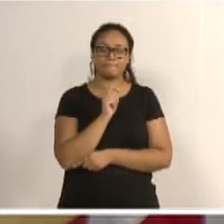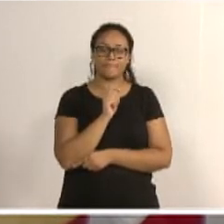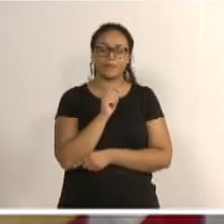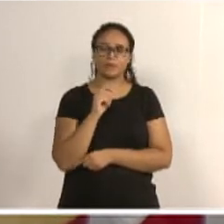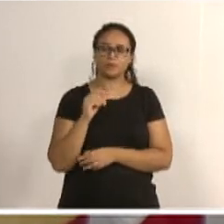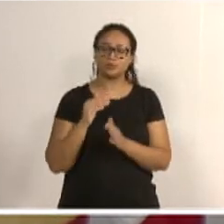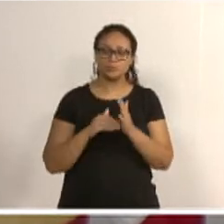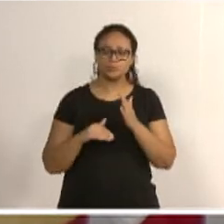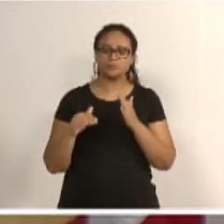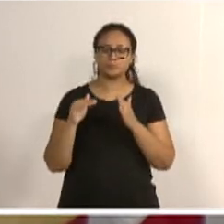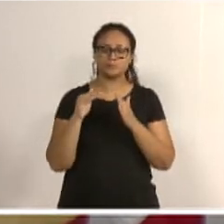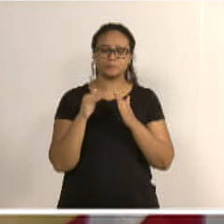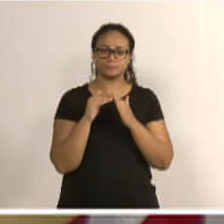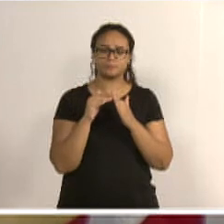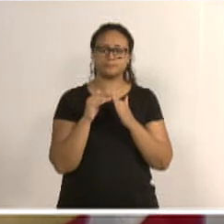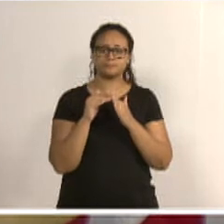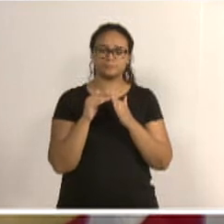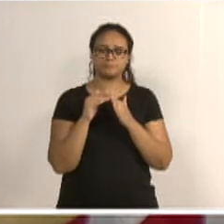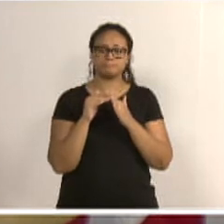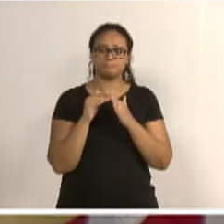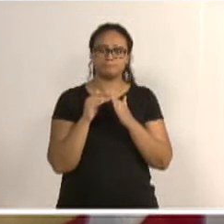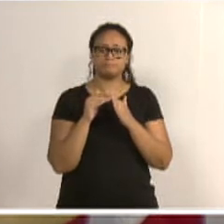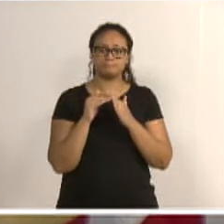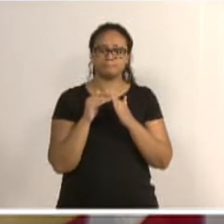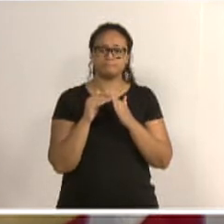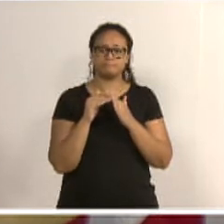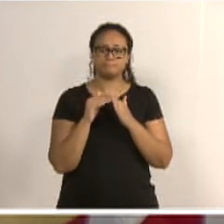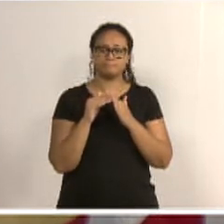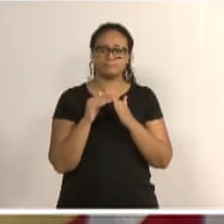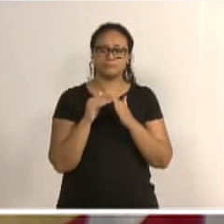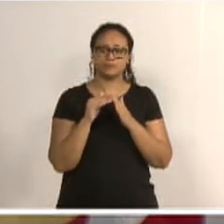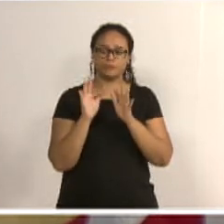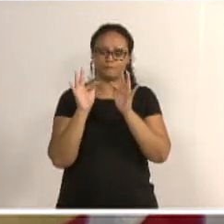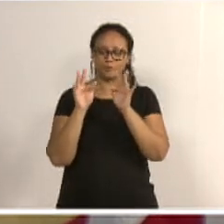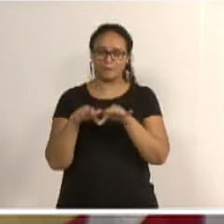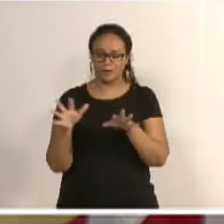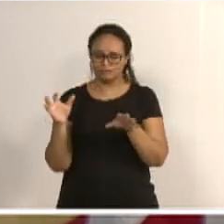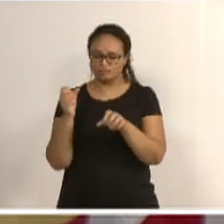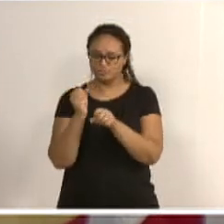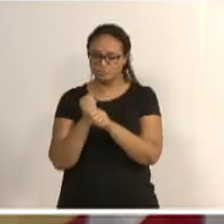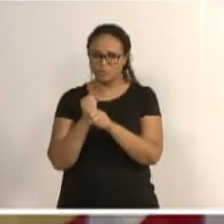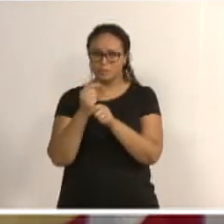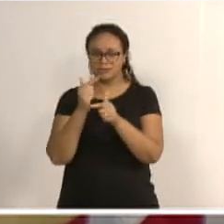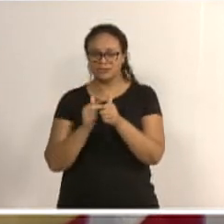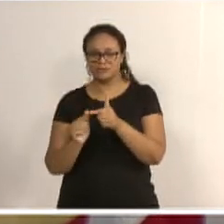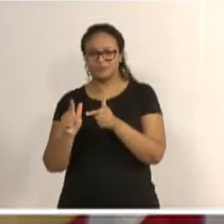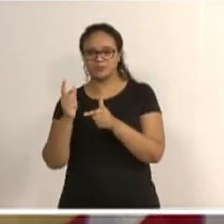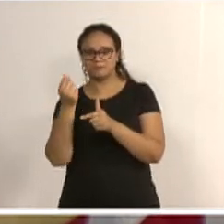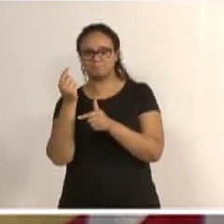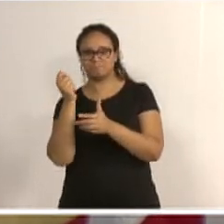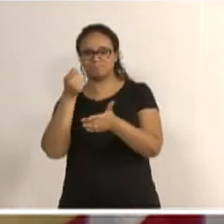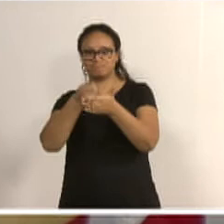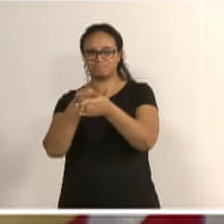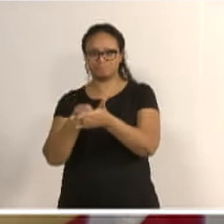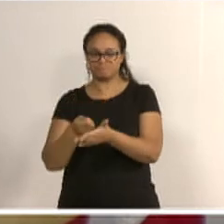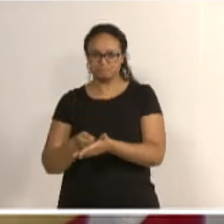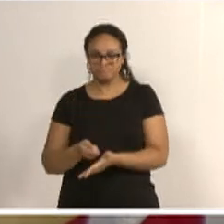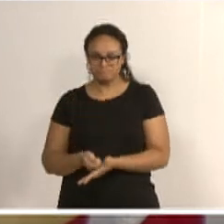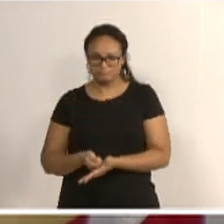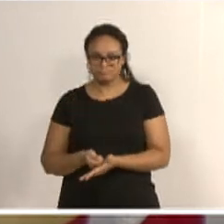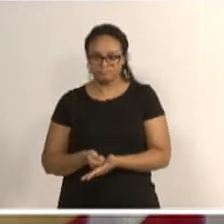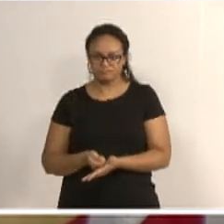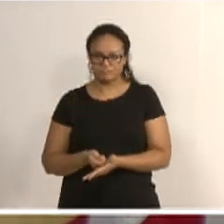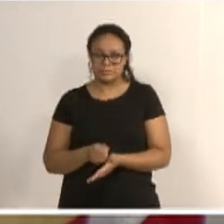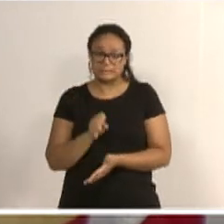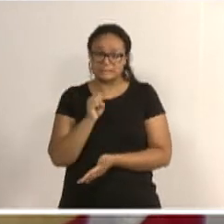tudo direciona realmente no valor da passagem, que se a gente tomar algumas pequenas ajustes, a gente pode ter até